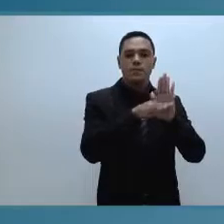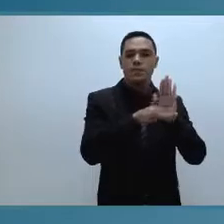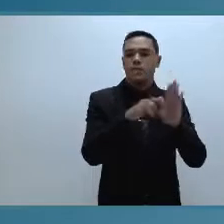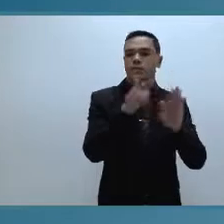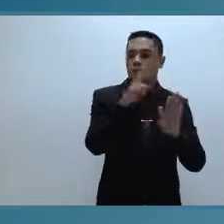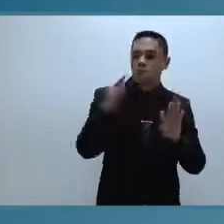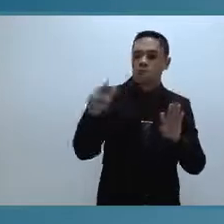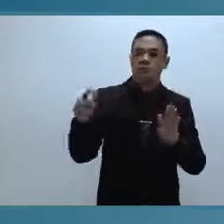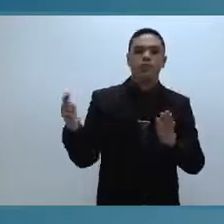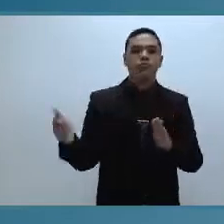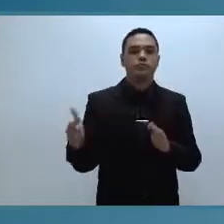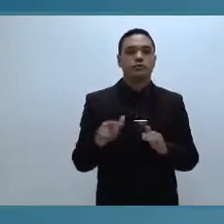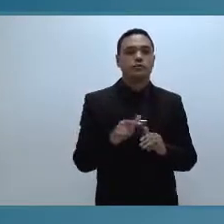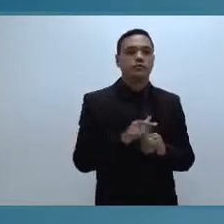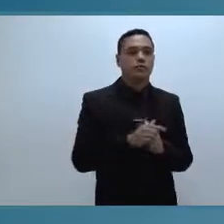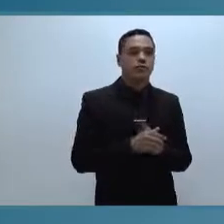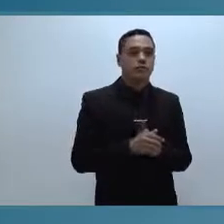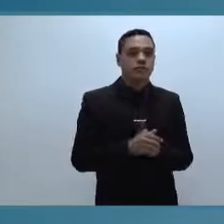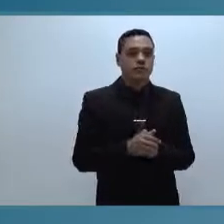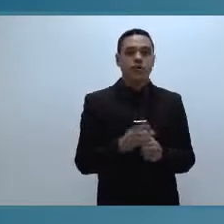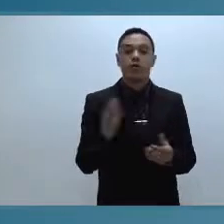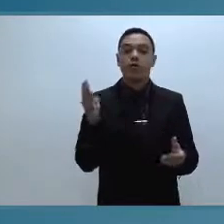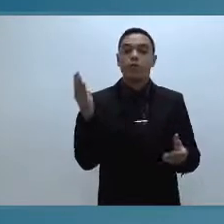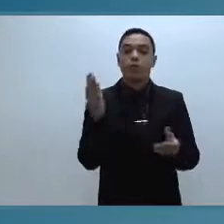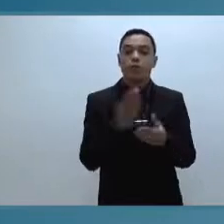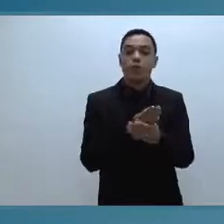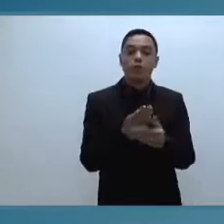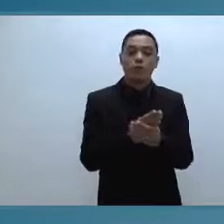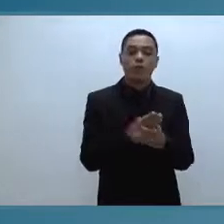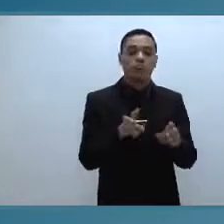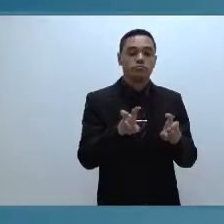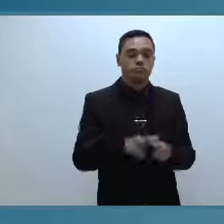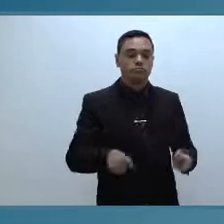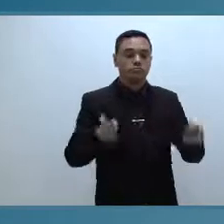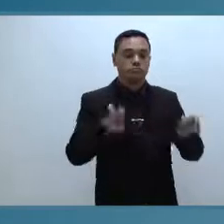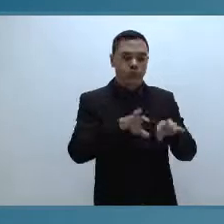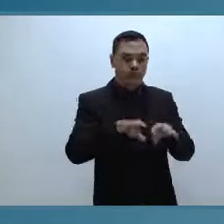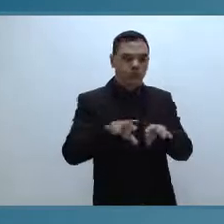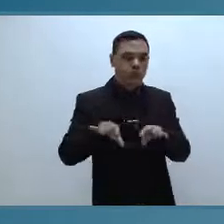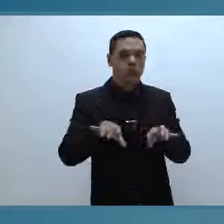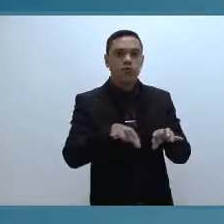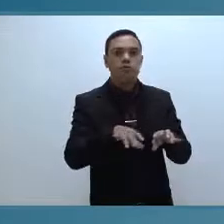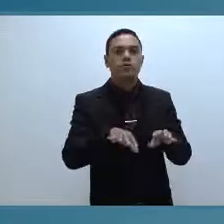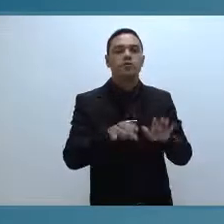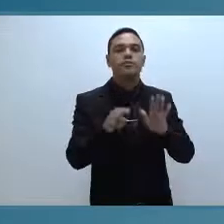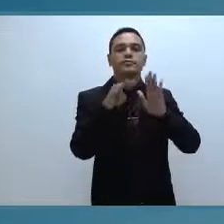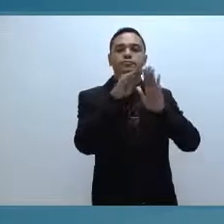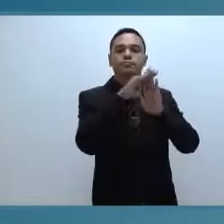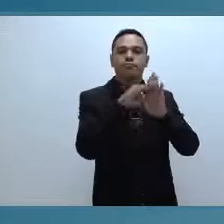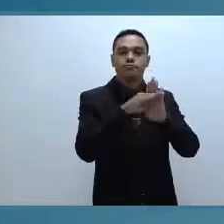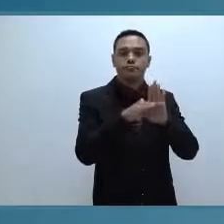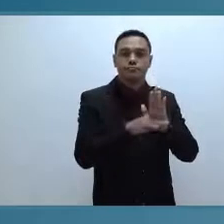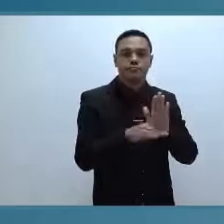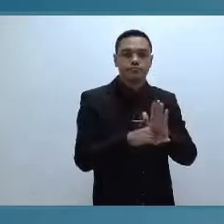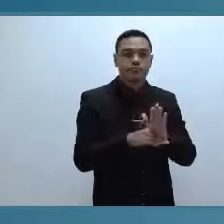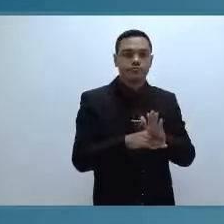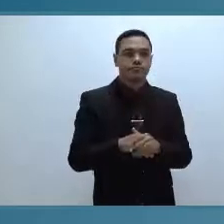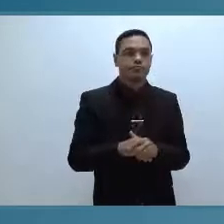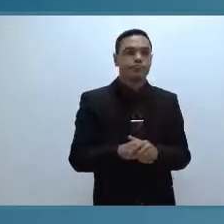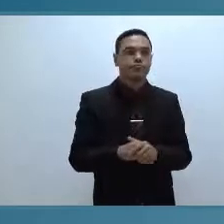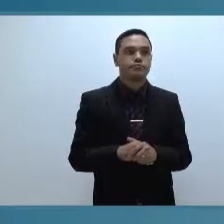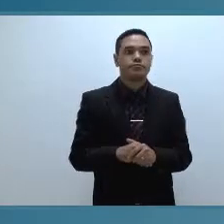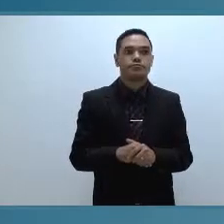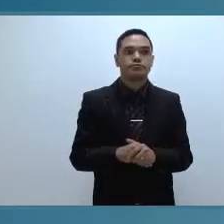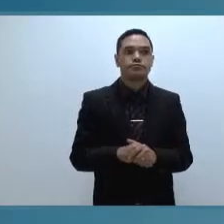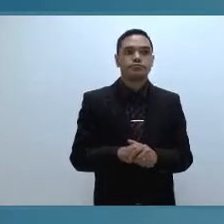judiciais eletrônicos pautados. Feito de número 1, é a ação direta de inconstitucionalidade. Vamos só ordenar a